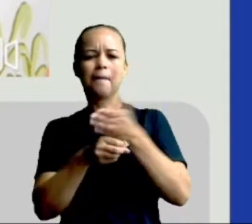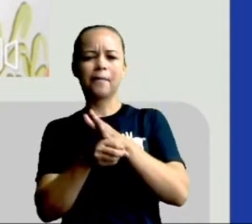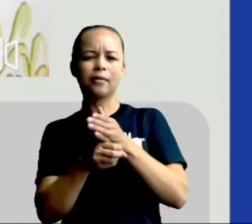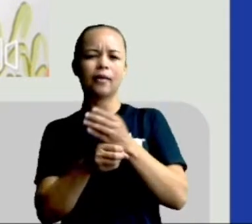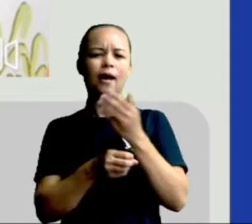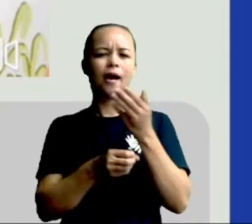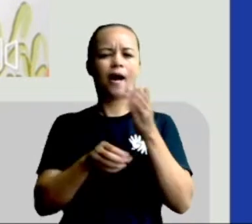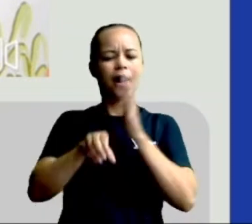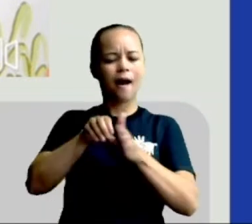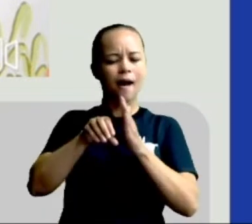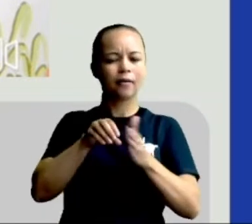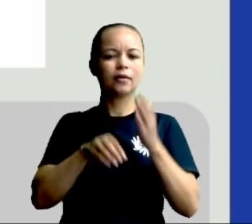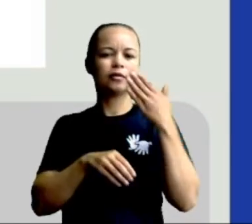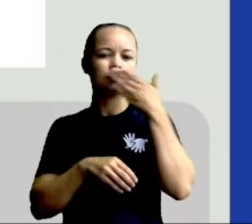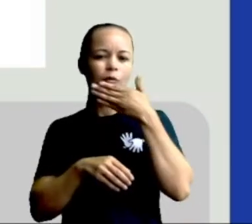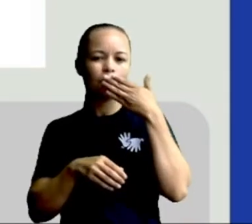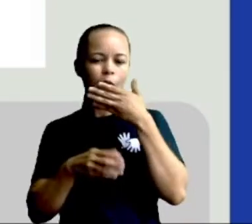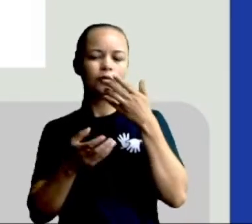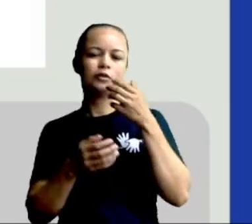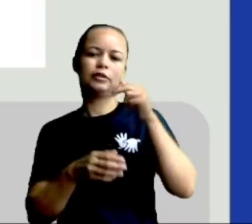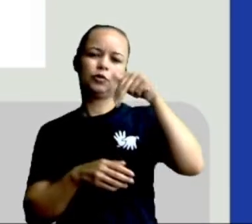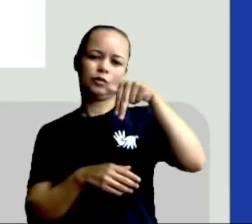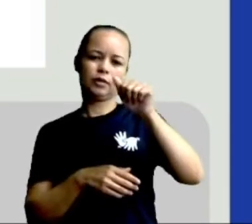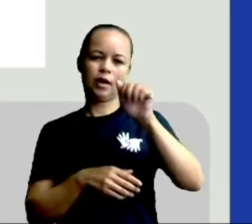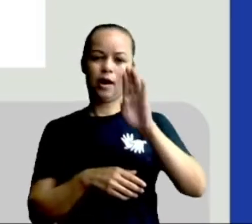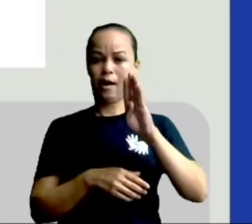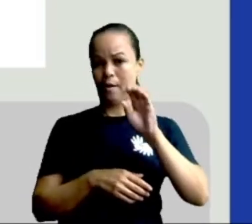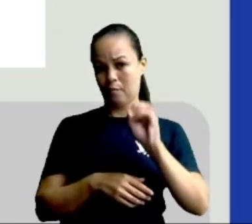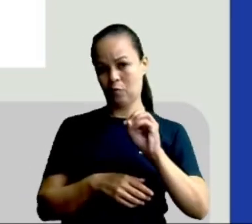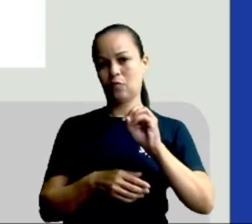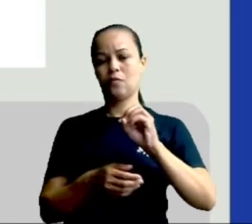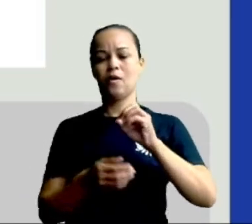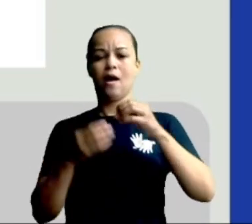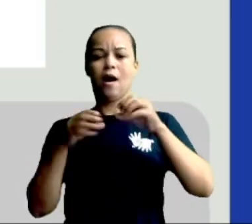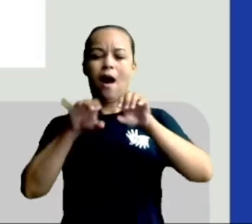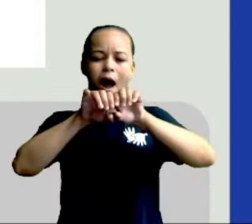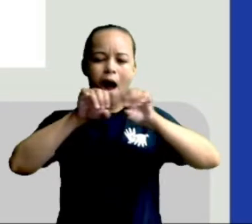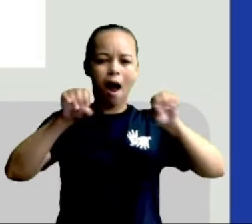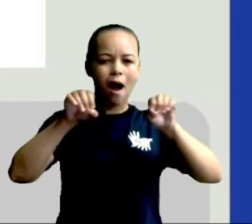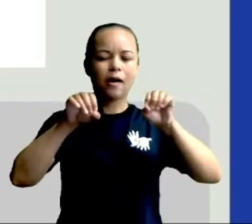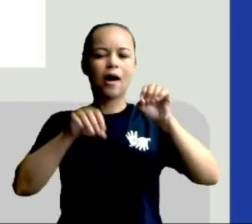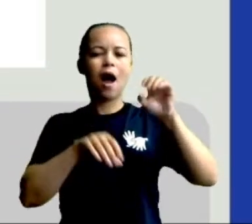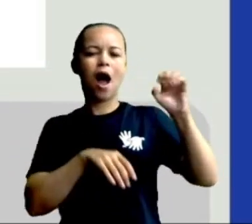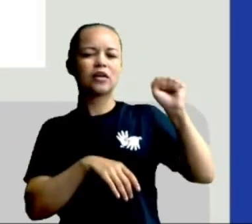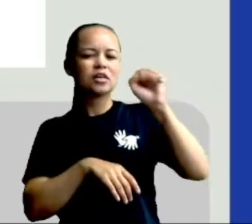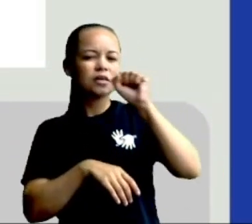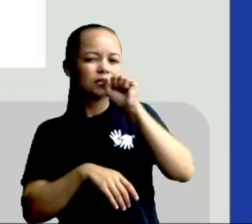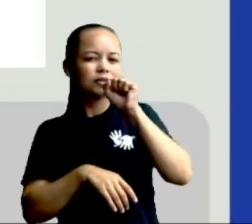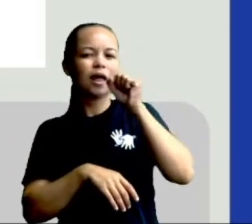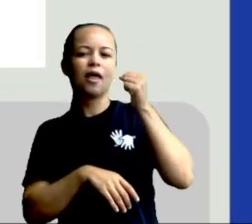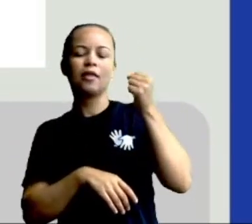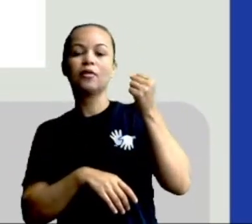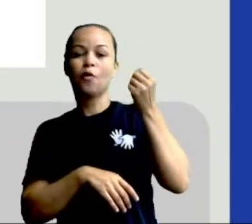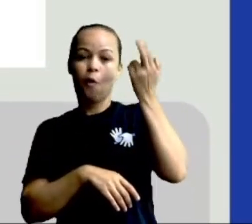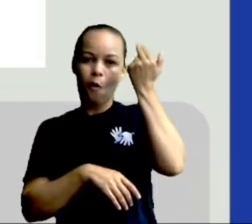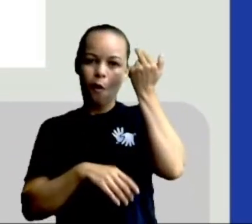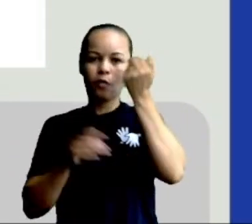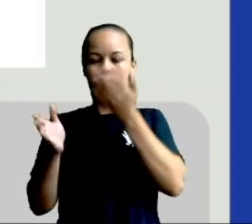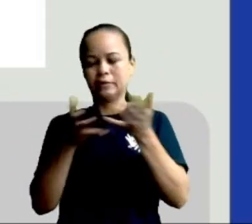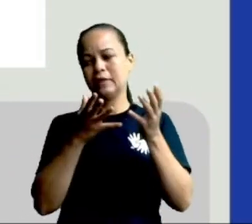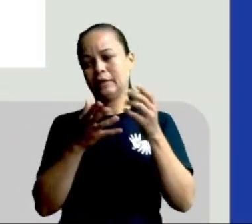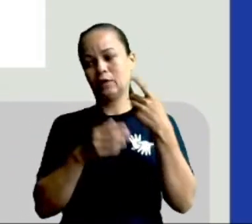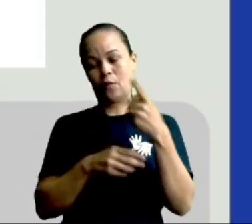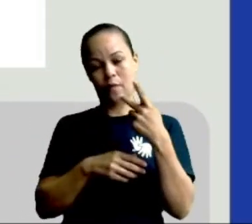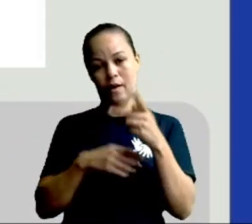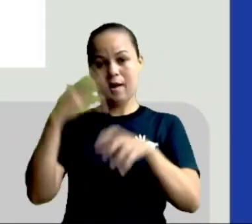nabo, a cenoura, certo? A cenoura, como você está vendo aí nessa imagem, ela é uma raiz, tá? Nós